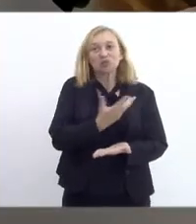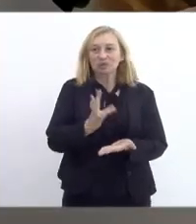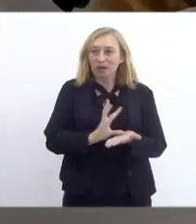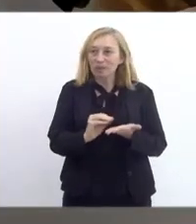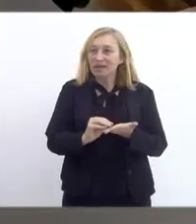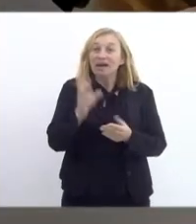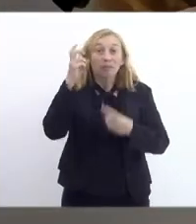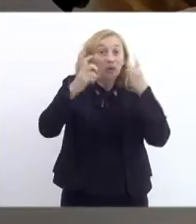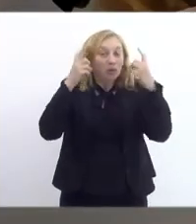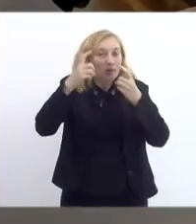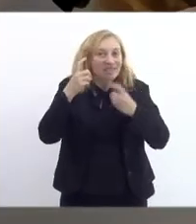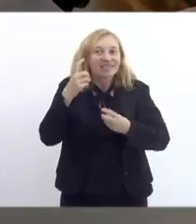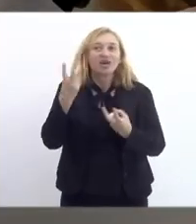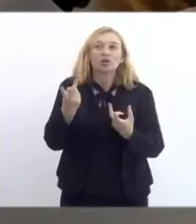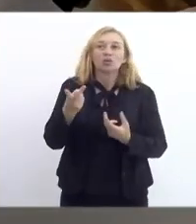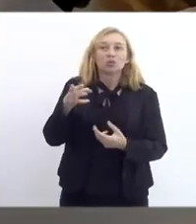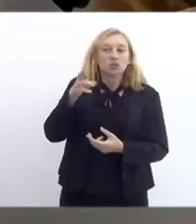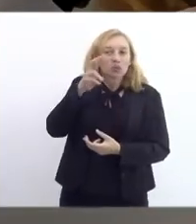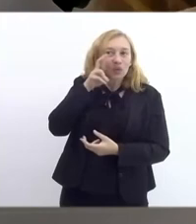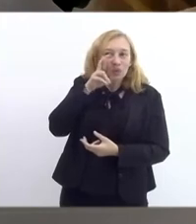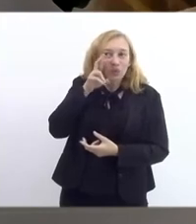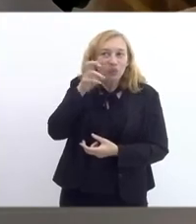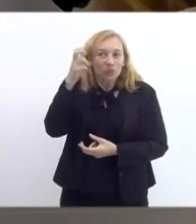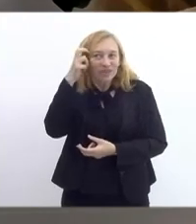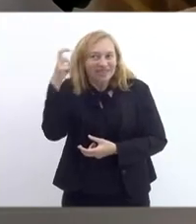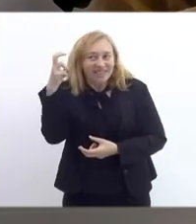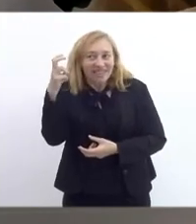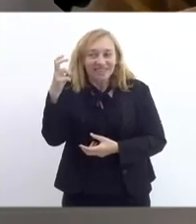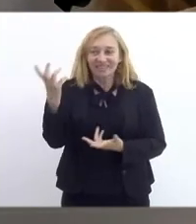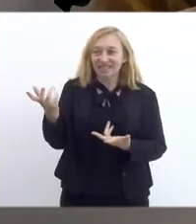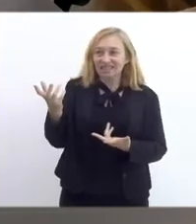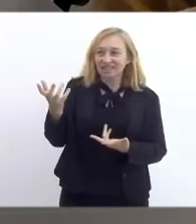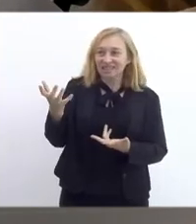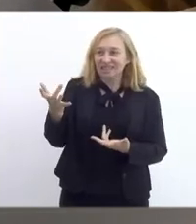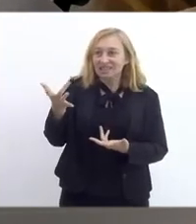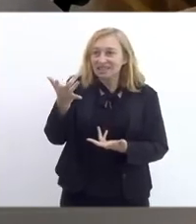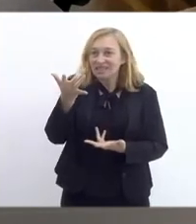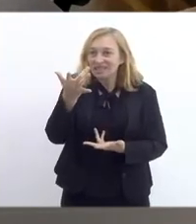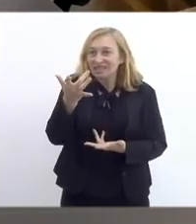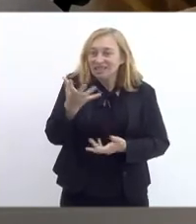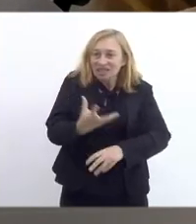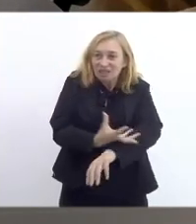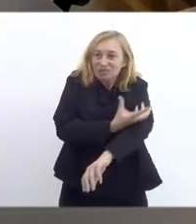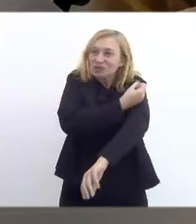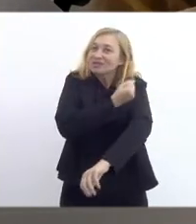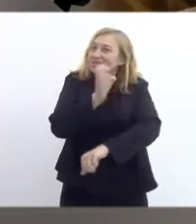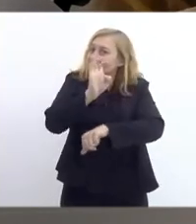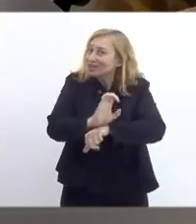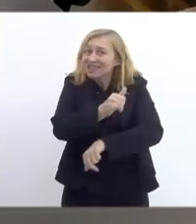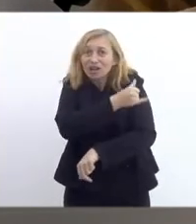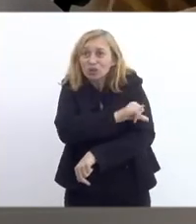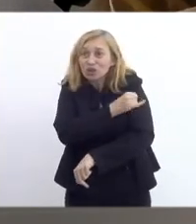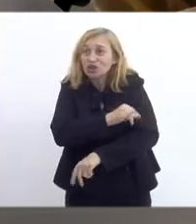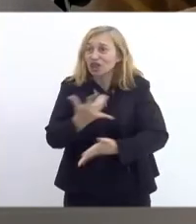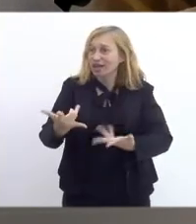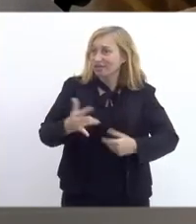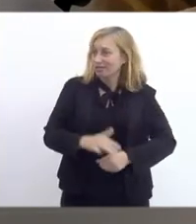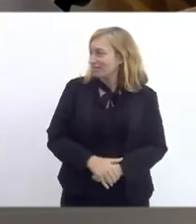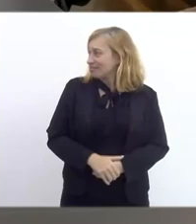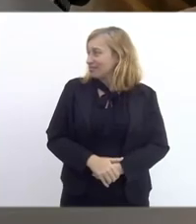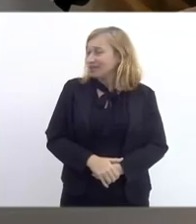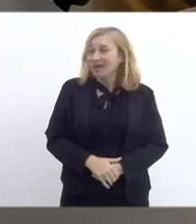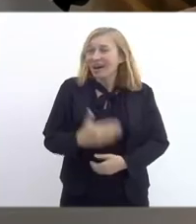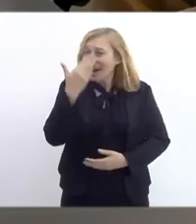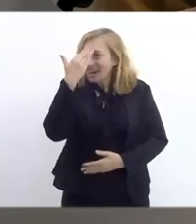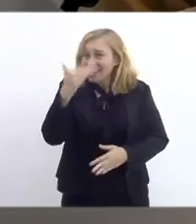do deputado Rosenberg com a inteligência emocional e a meditação no estado do Rio de Janeiro. Agradeço a todos e a